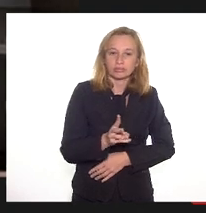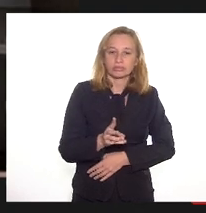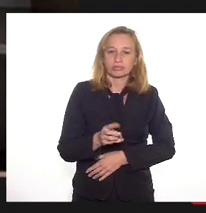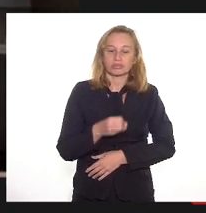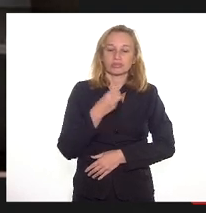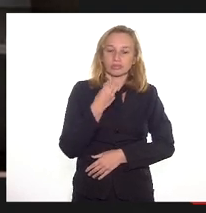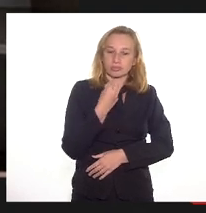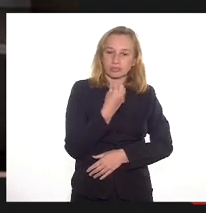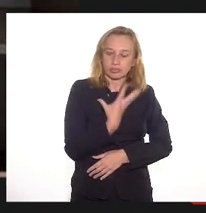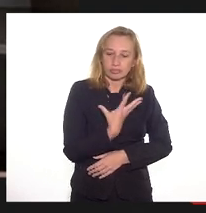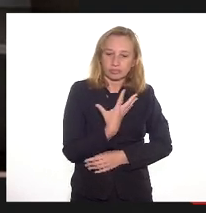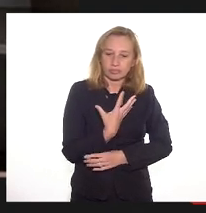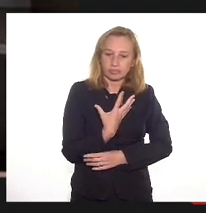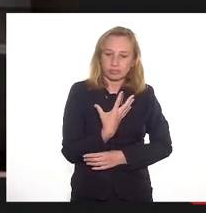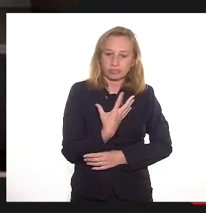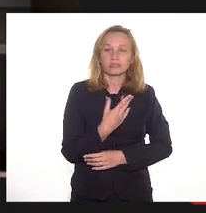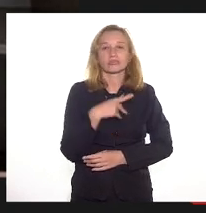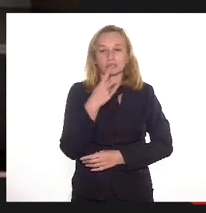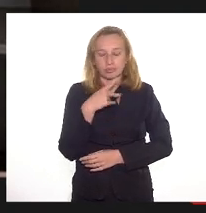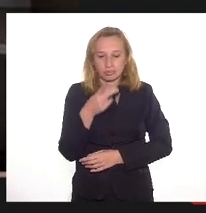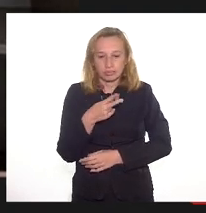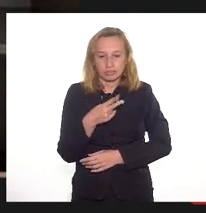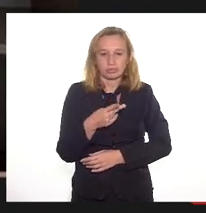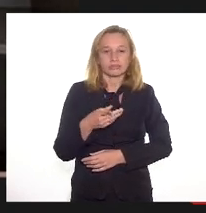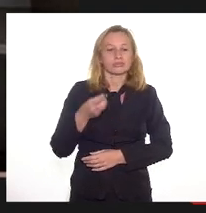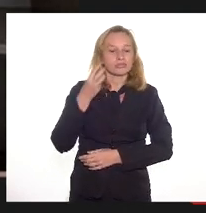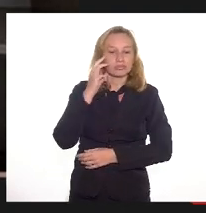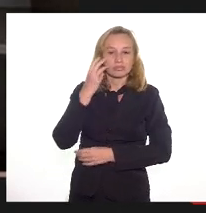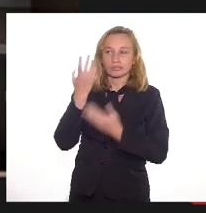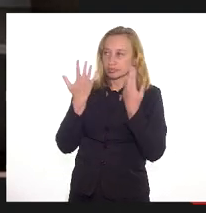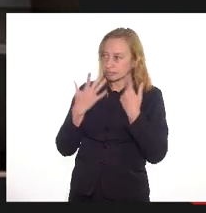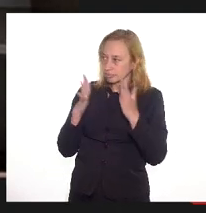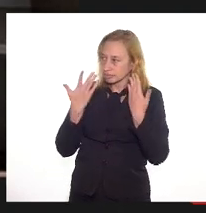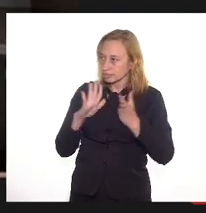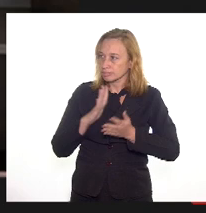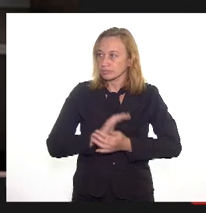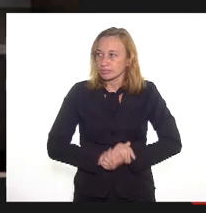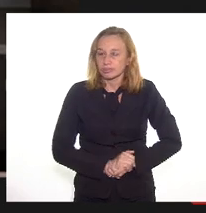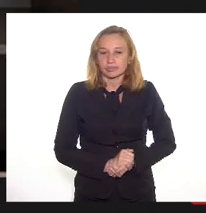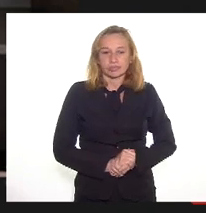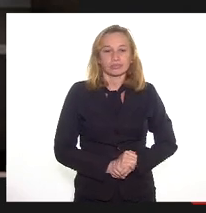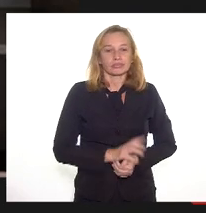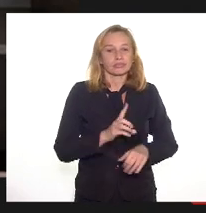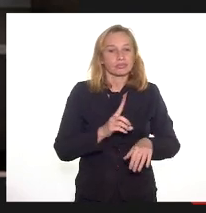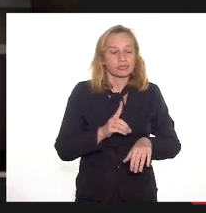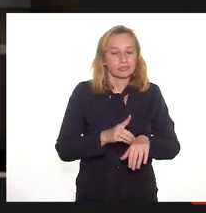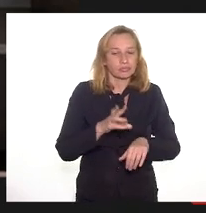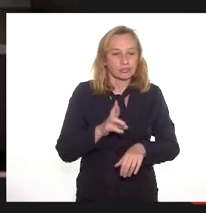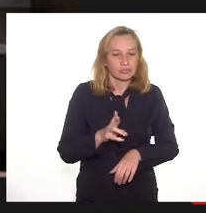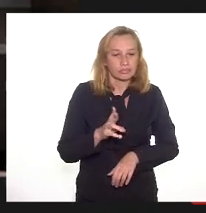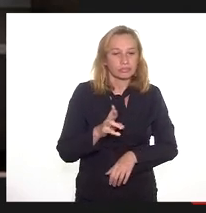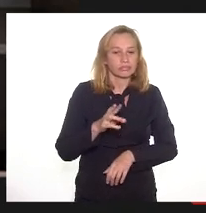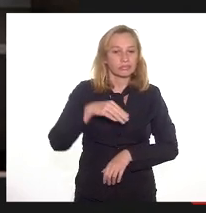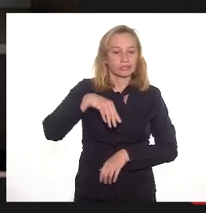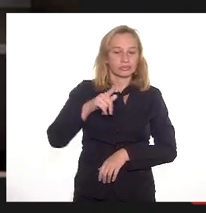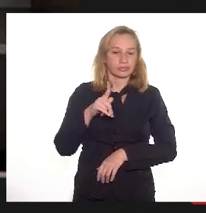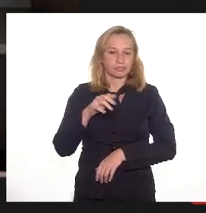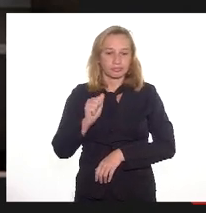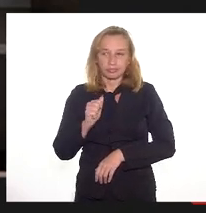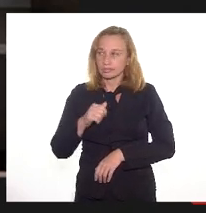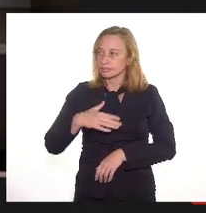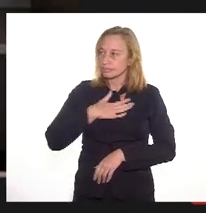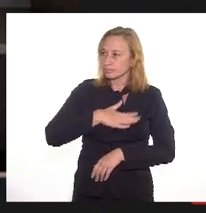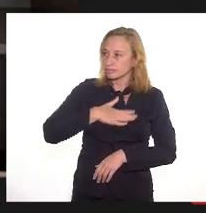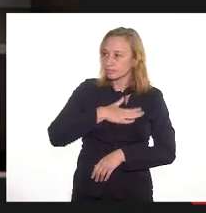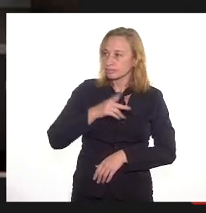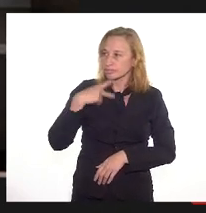aí na sua fala, Valdec. Parabéns. E a doutora Magda agora também gostaria, né, de fazer